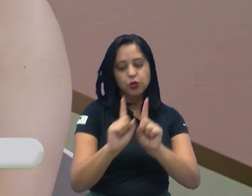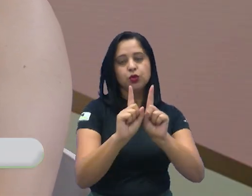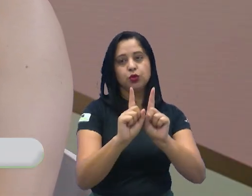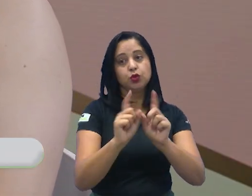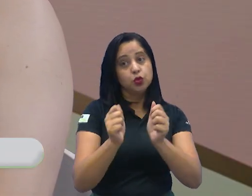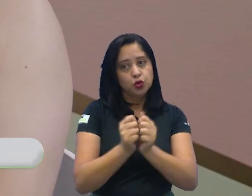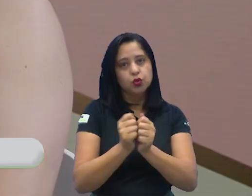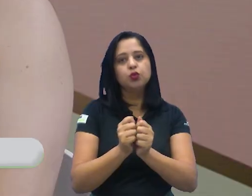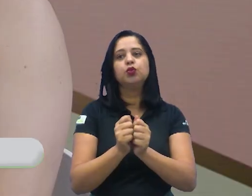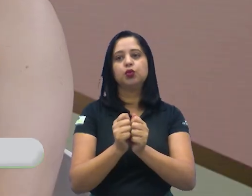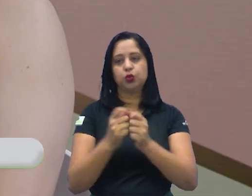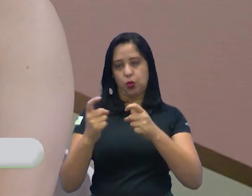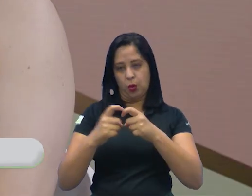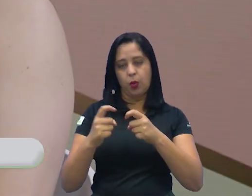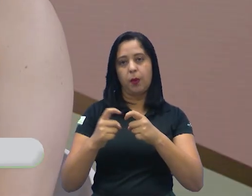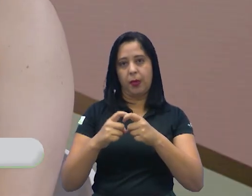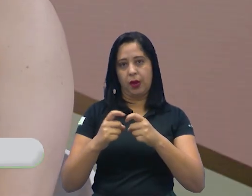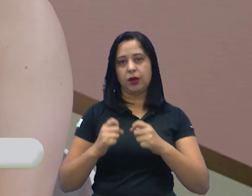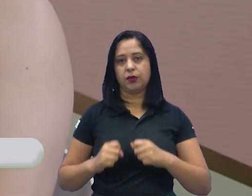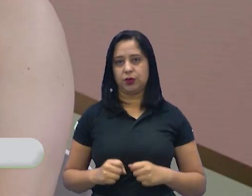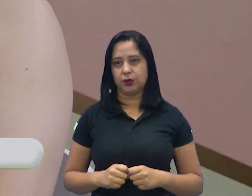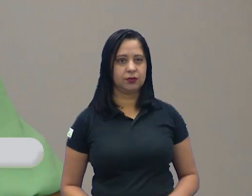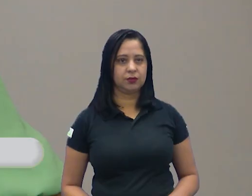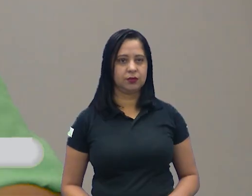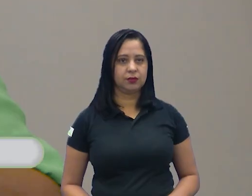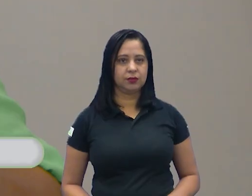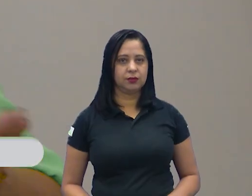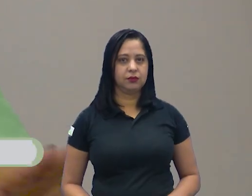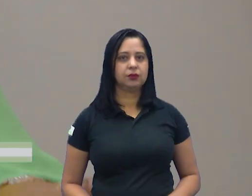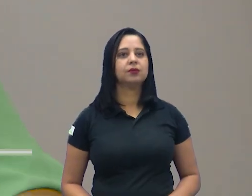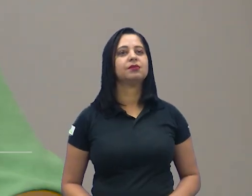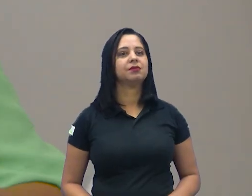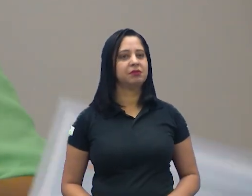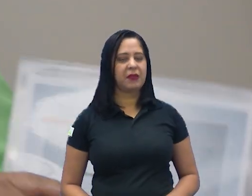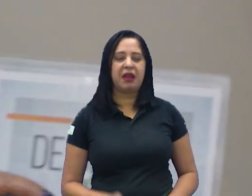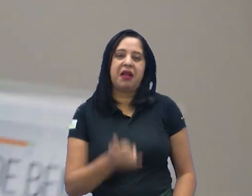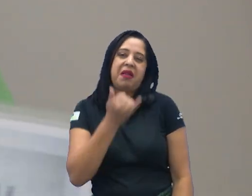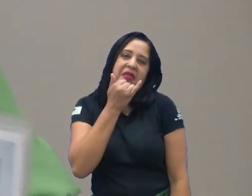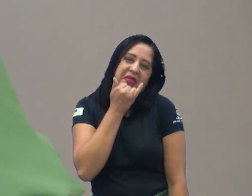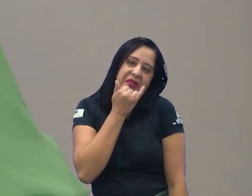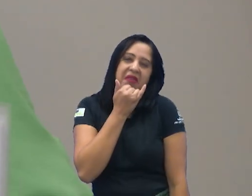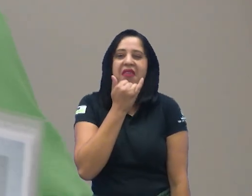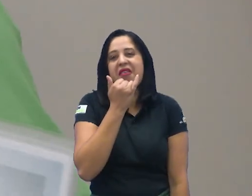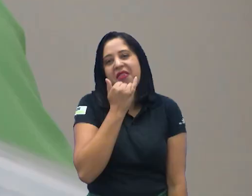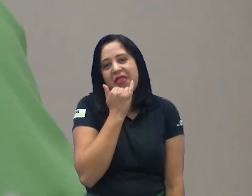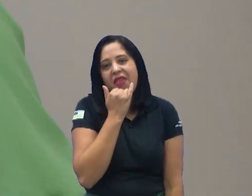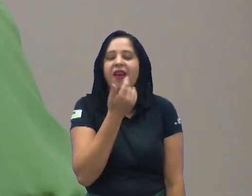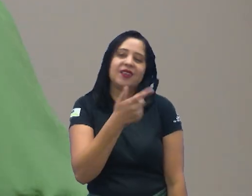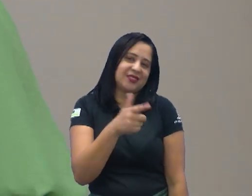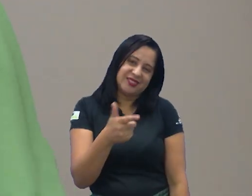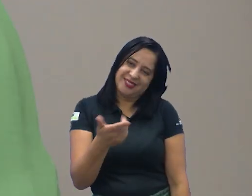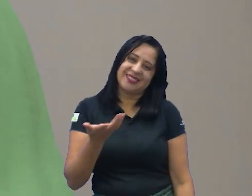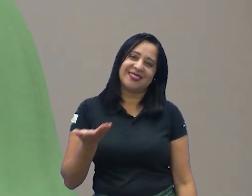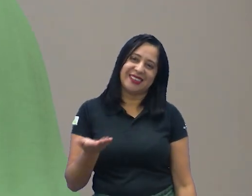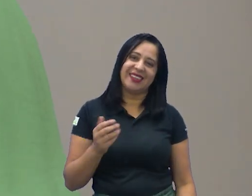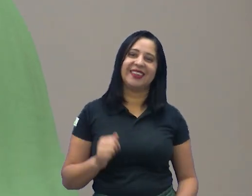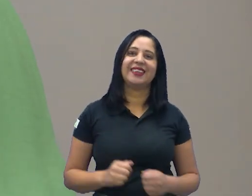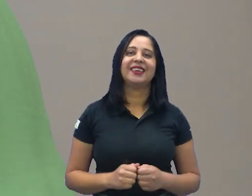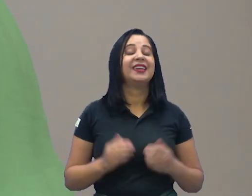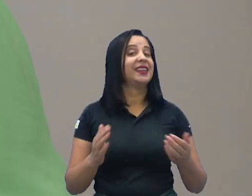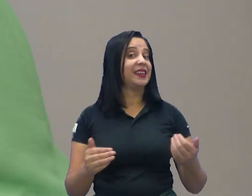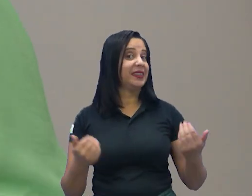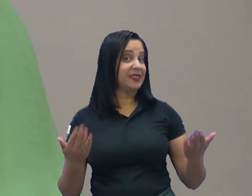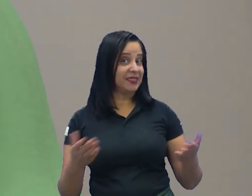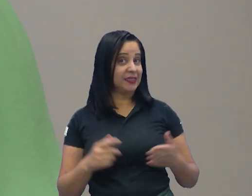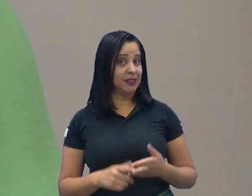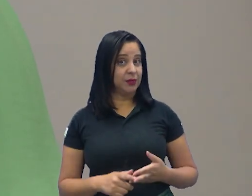receber todas as informações essenciais mesmo. Ai, perfeito. Não tem desculpa, não tem correria. E olha só, gente,